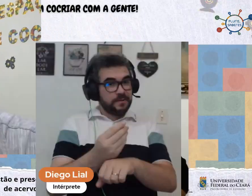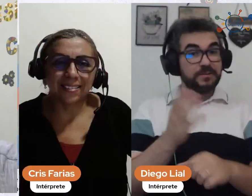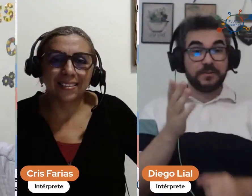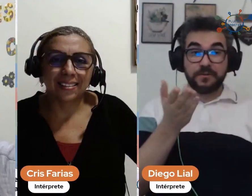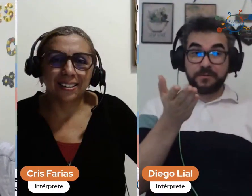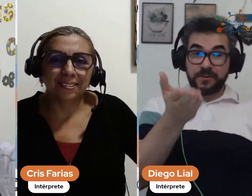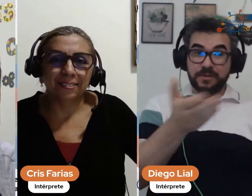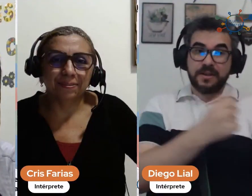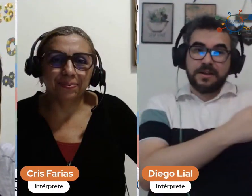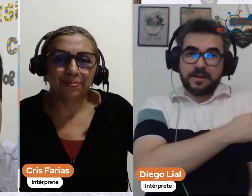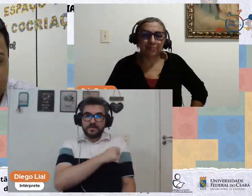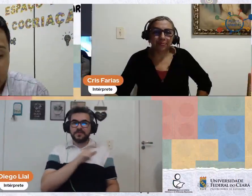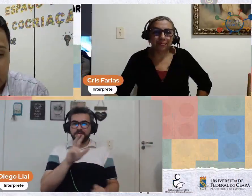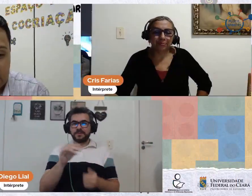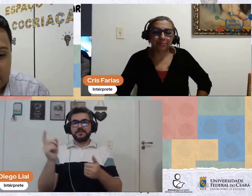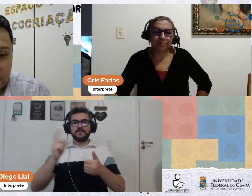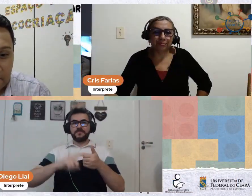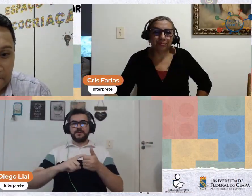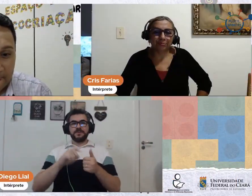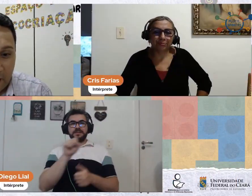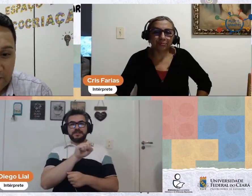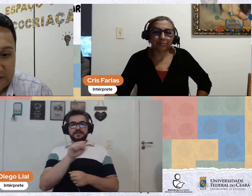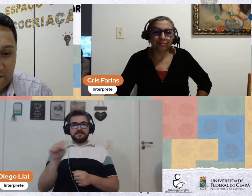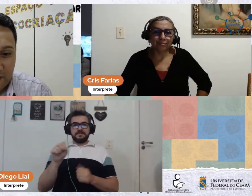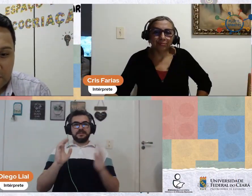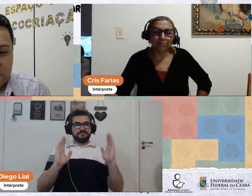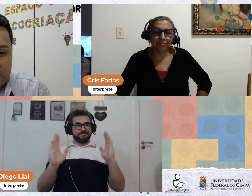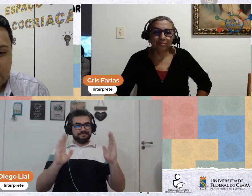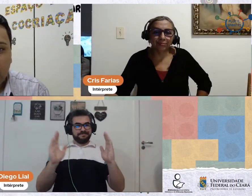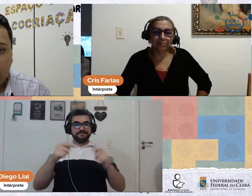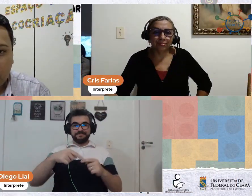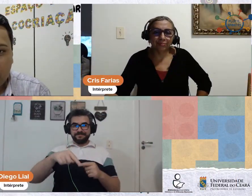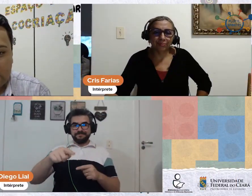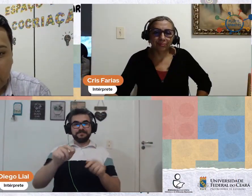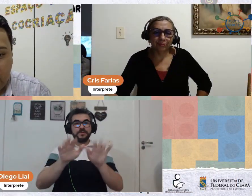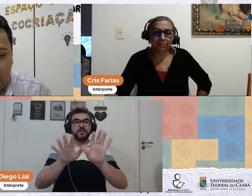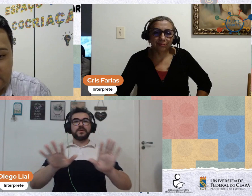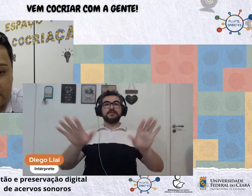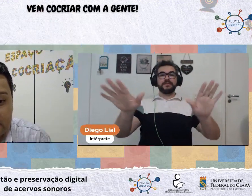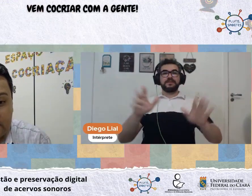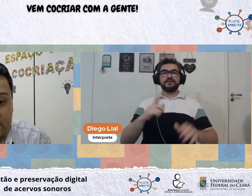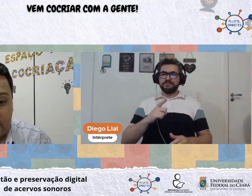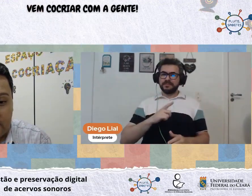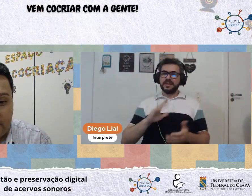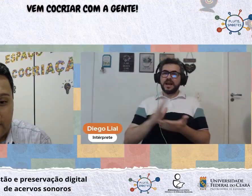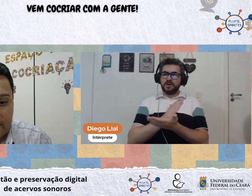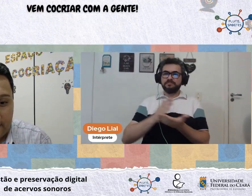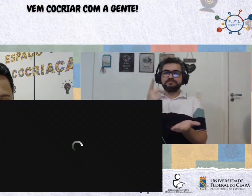também. Teremos aí na próxima semana alguns eventos, né, de abertura do semestre.